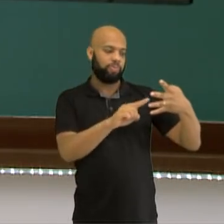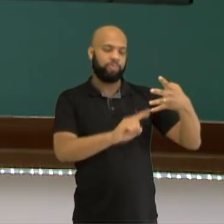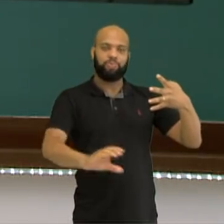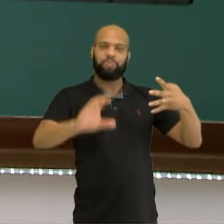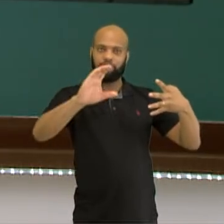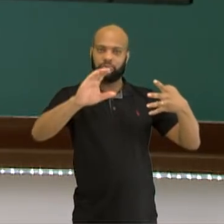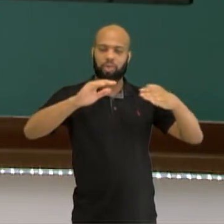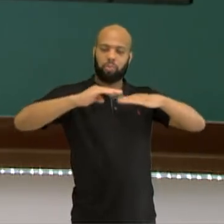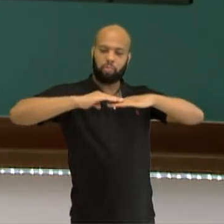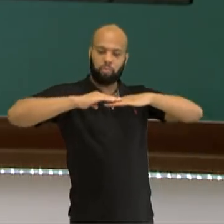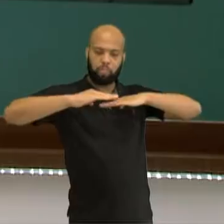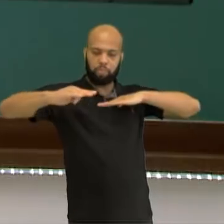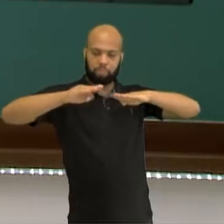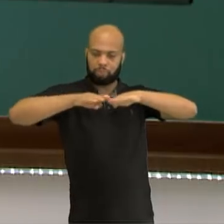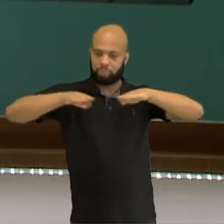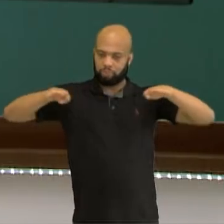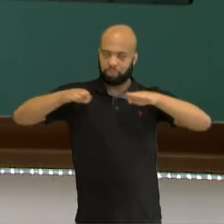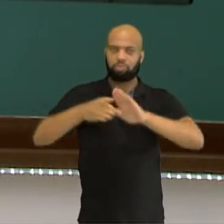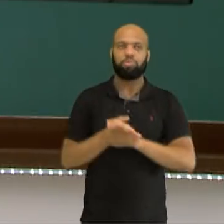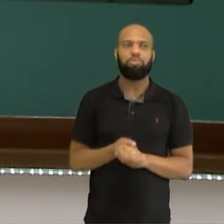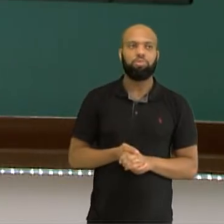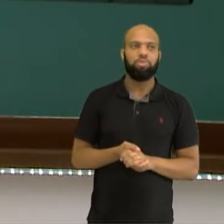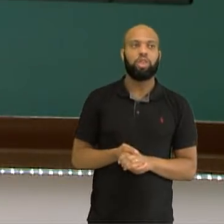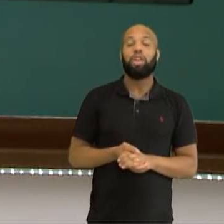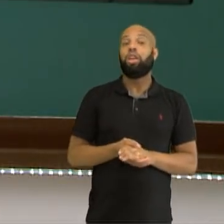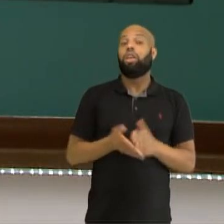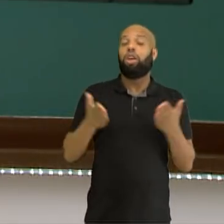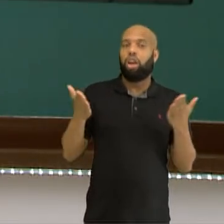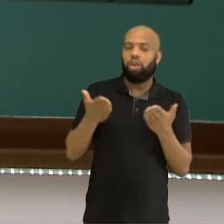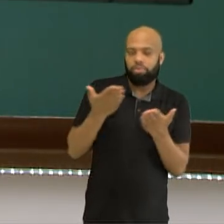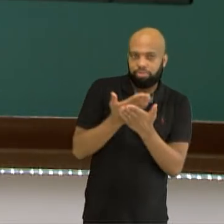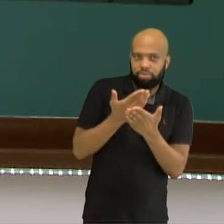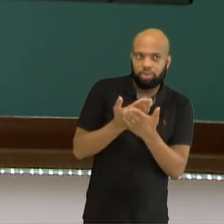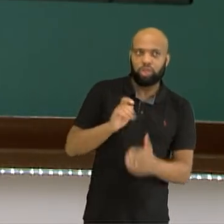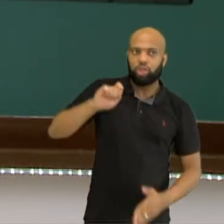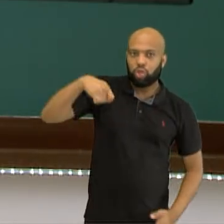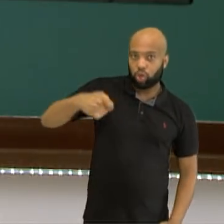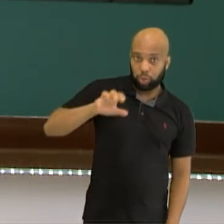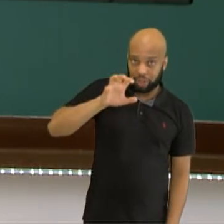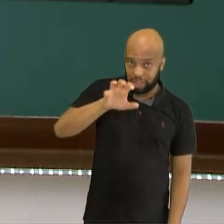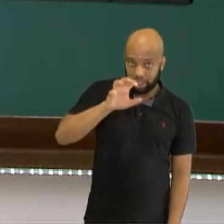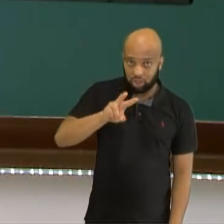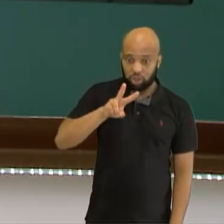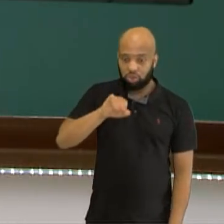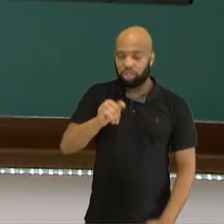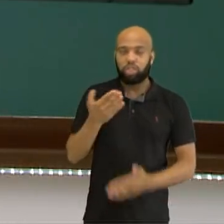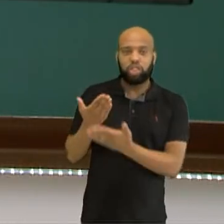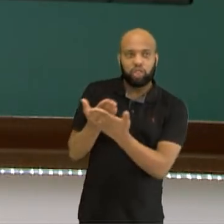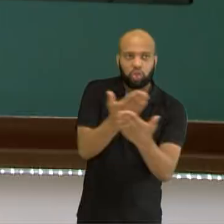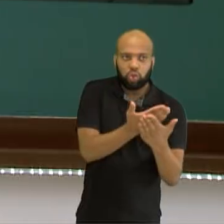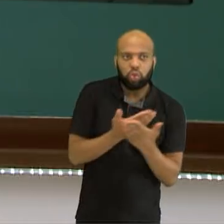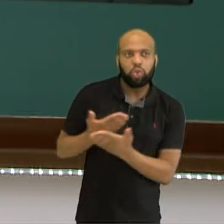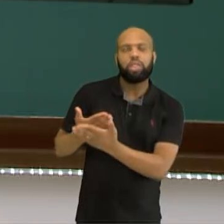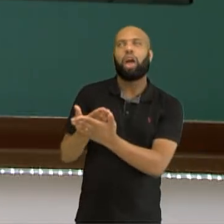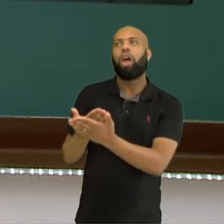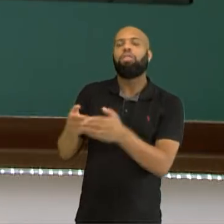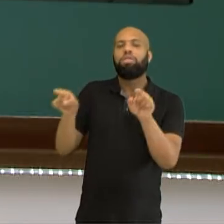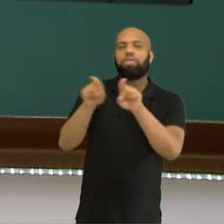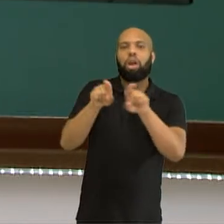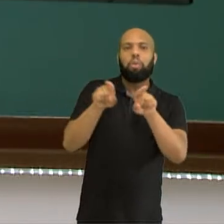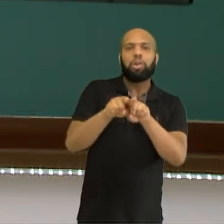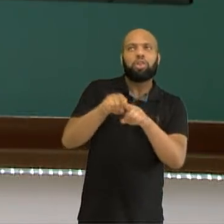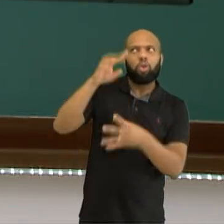plana. Bom, já que a gente está falando dessas evidências, a gente vai começar a fazer os estudos e